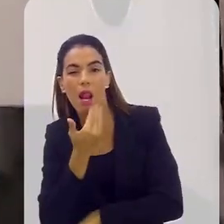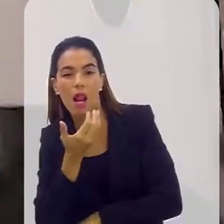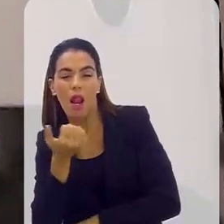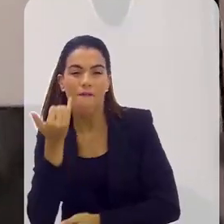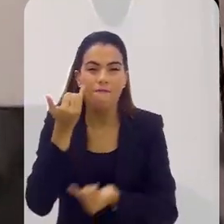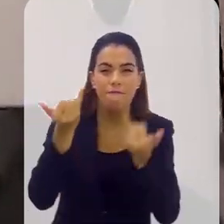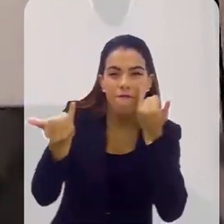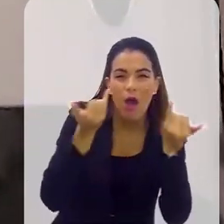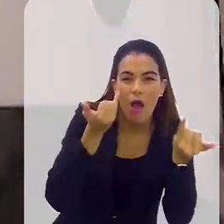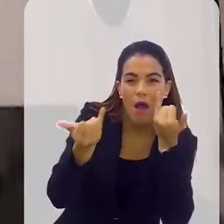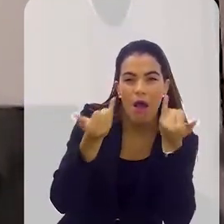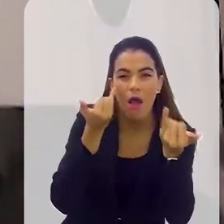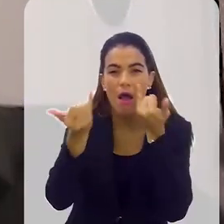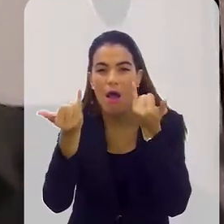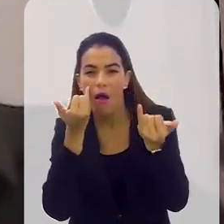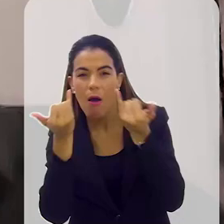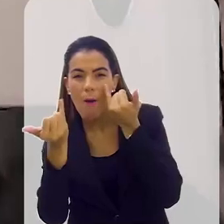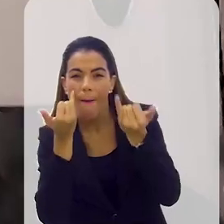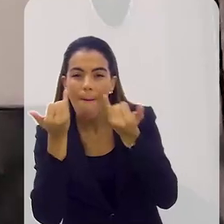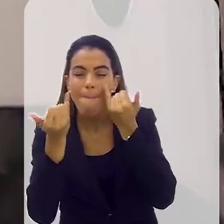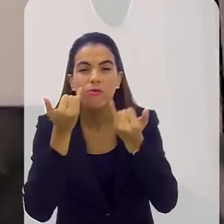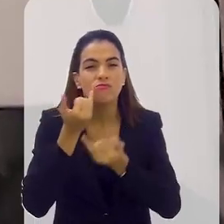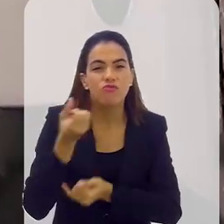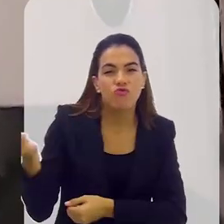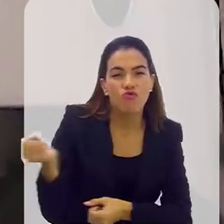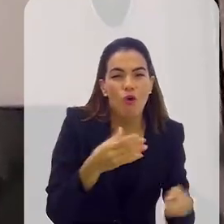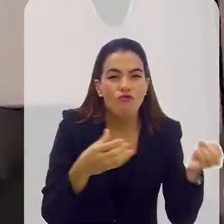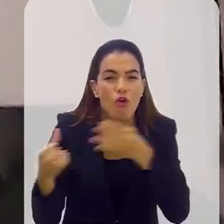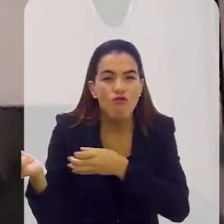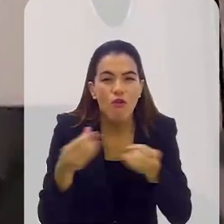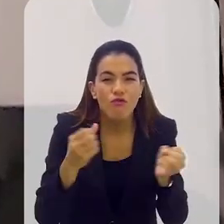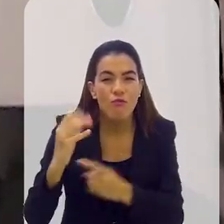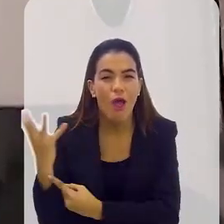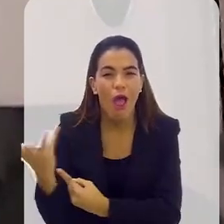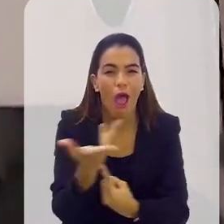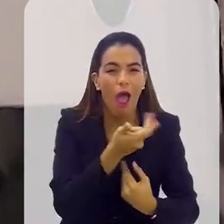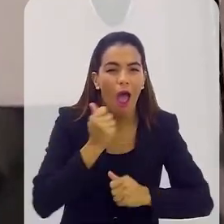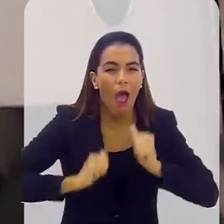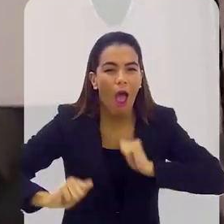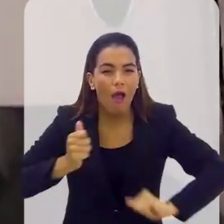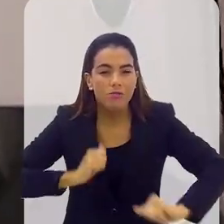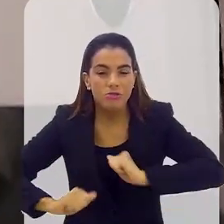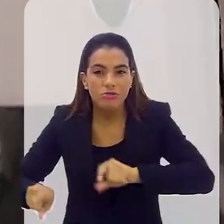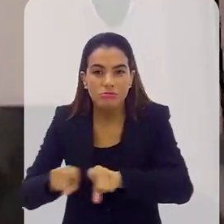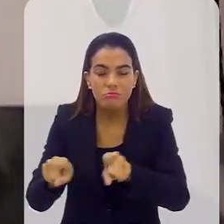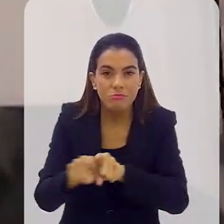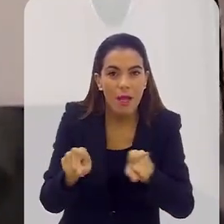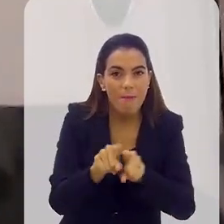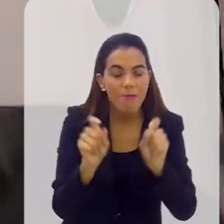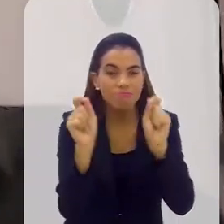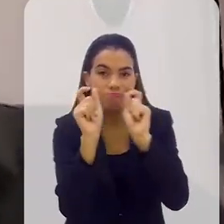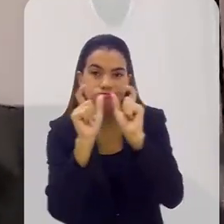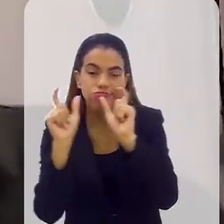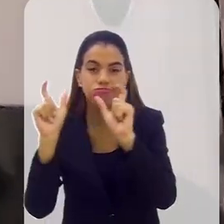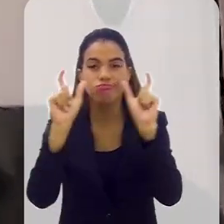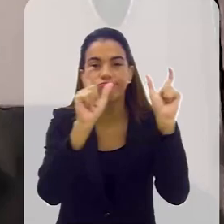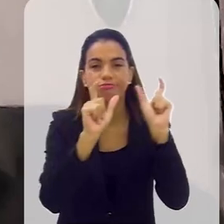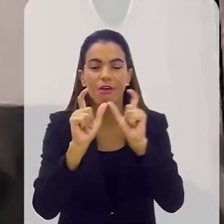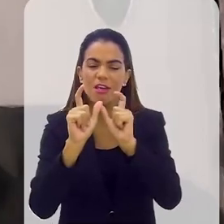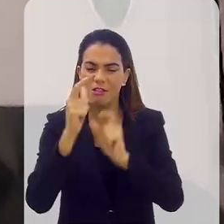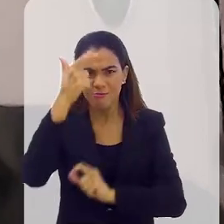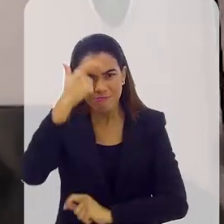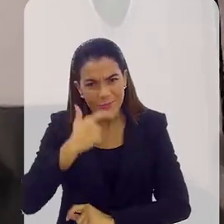buscar melhor informação, procura se nutrir de novos artistas ao seu lado, né? Então, acho que isso é que me mantém